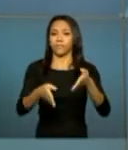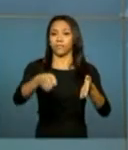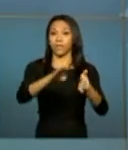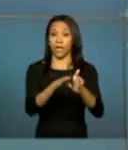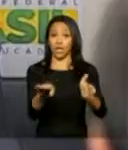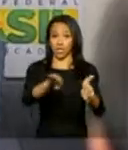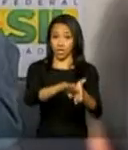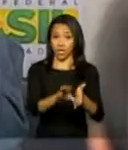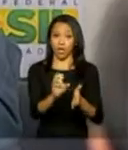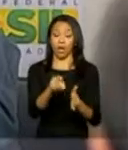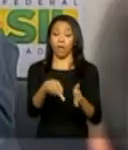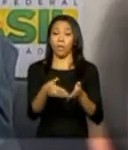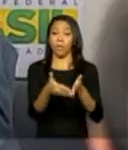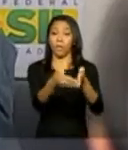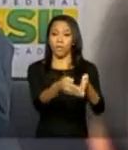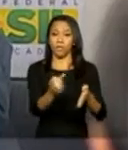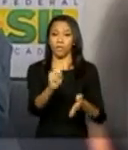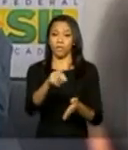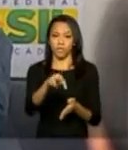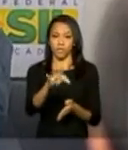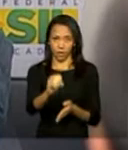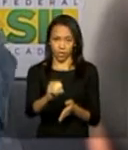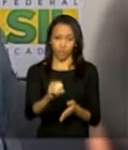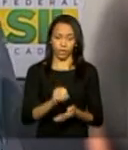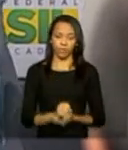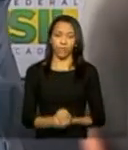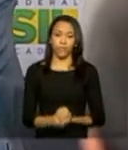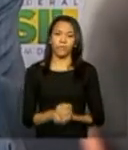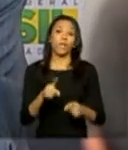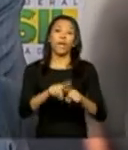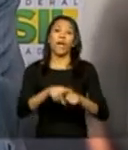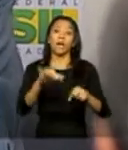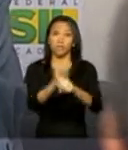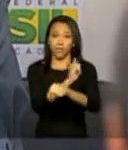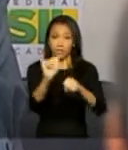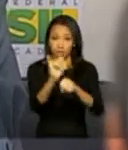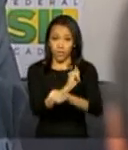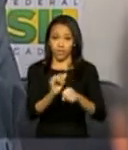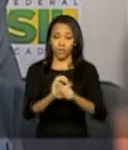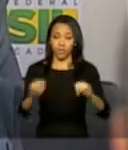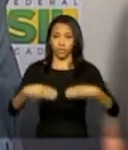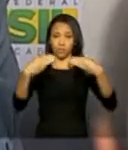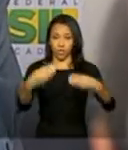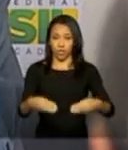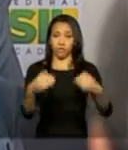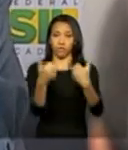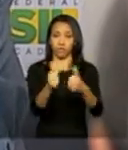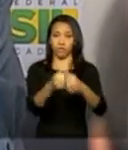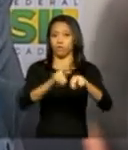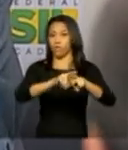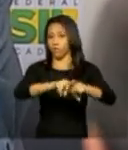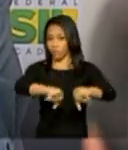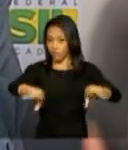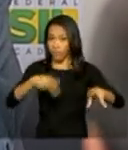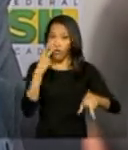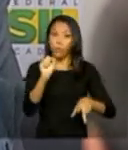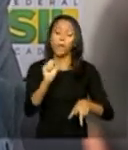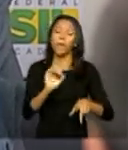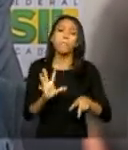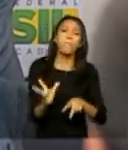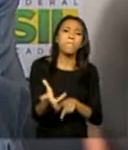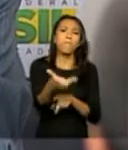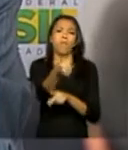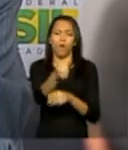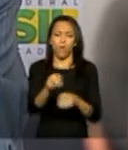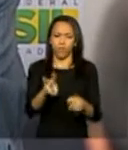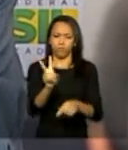Santos. E as principais medidas do Ministério do Transporte para o corredor de acesso ao Porto de Santos foram o aprimoramento da